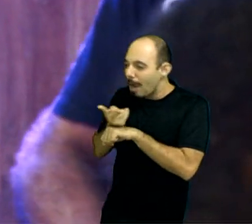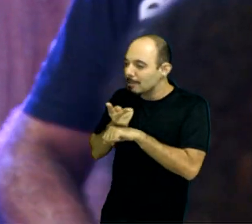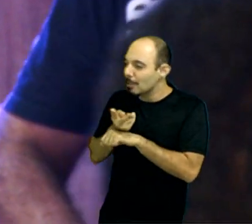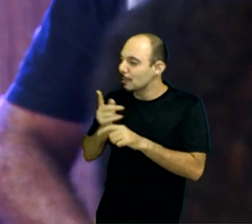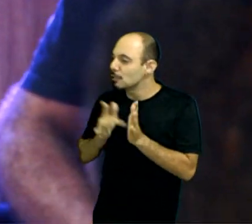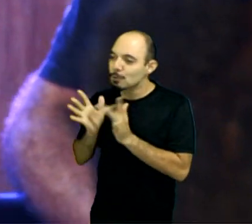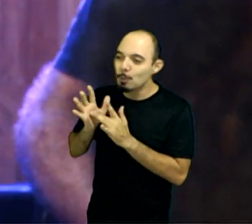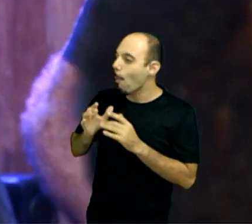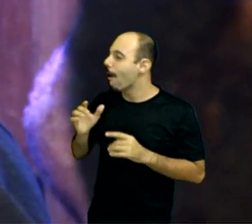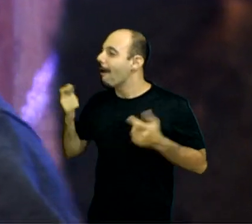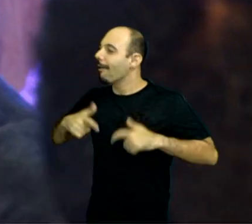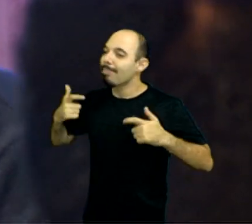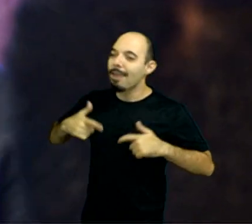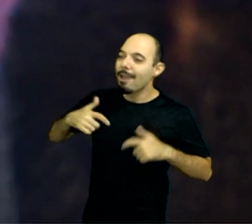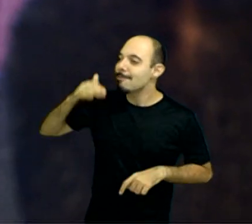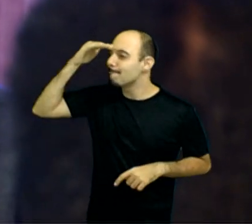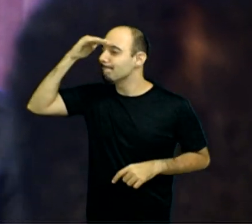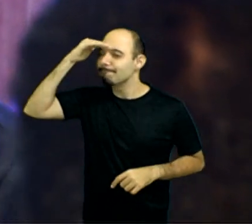o nome do Senhor.